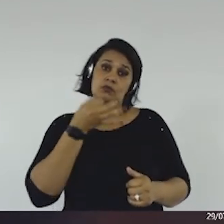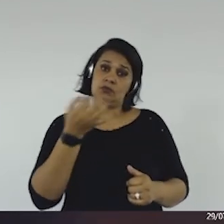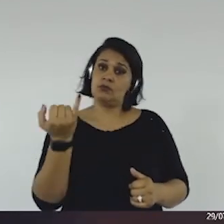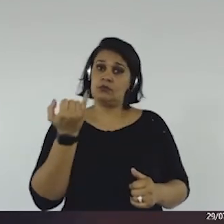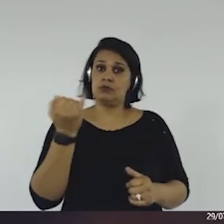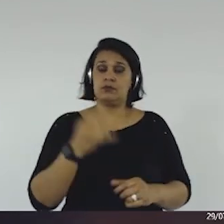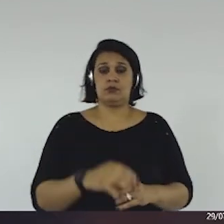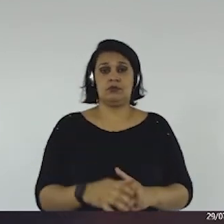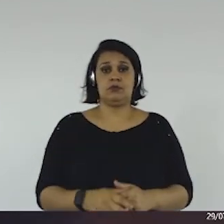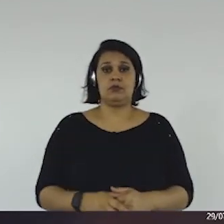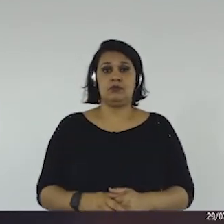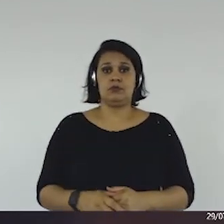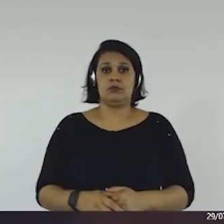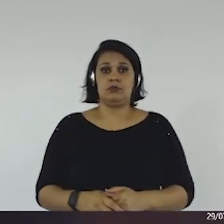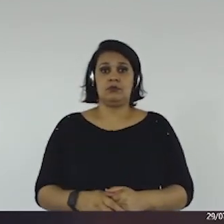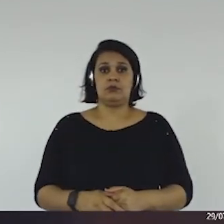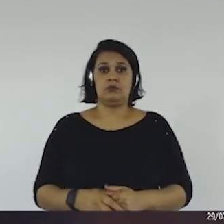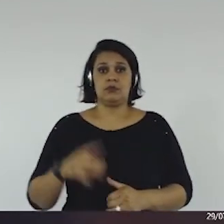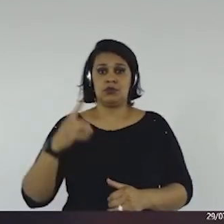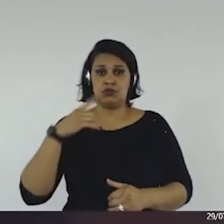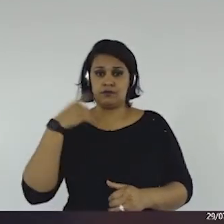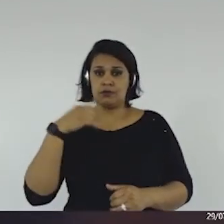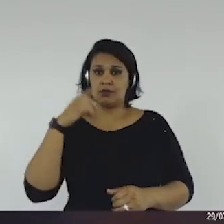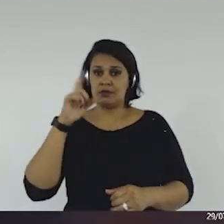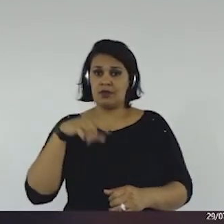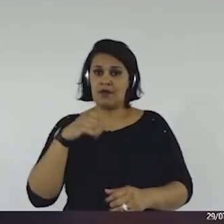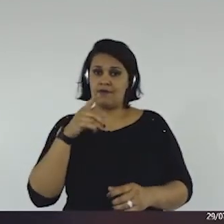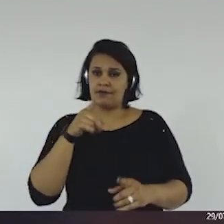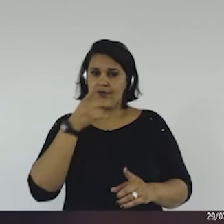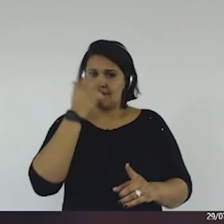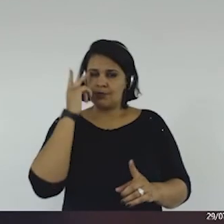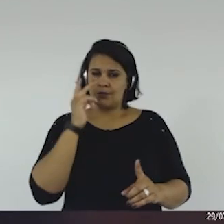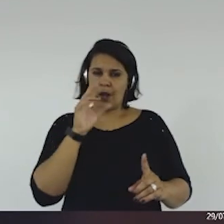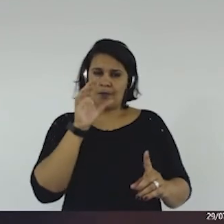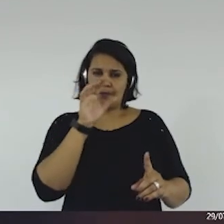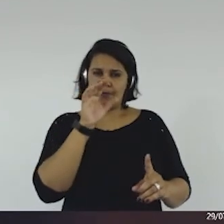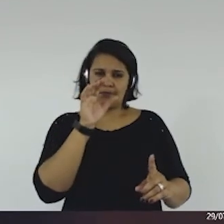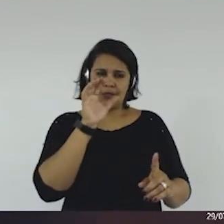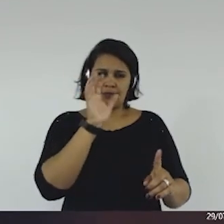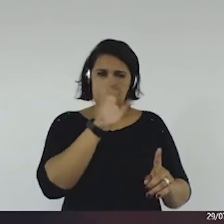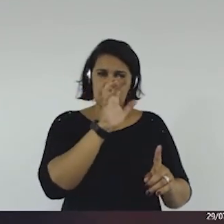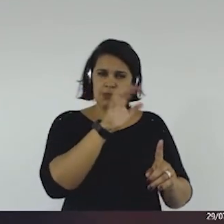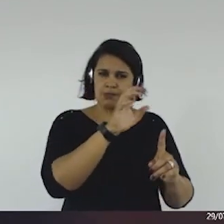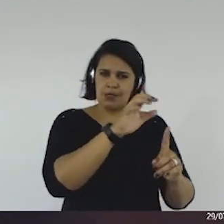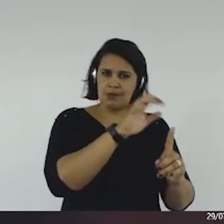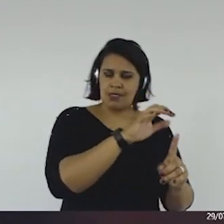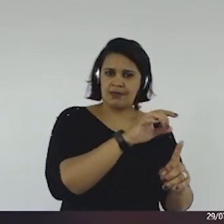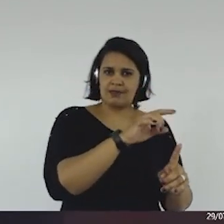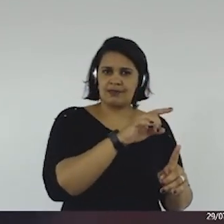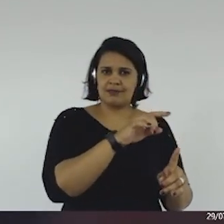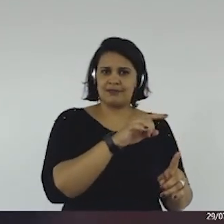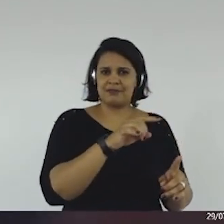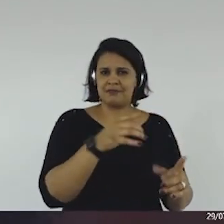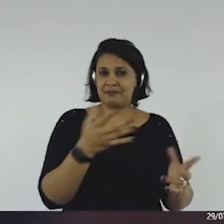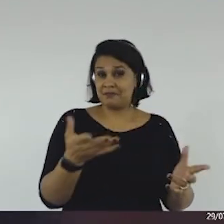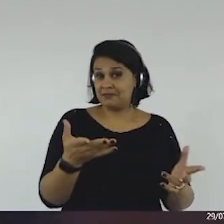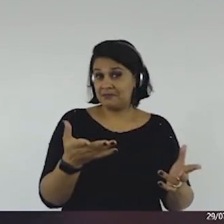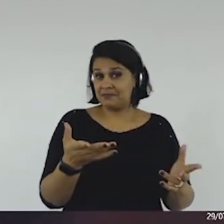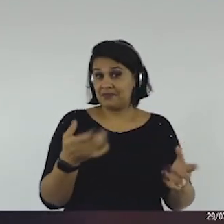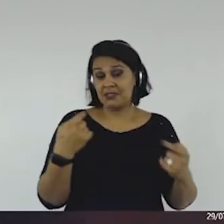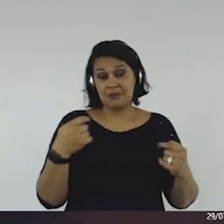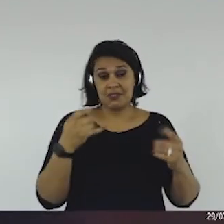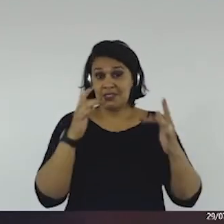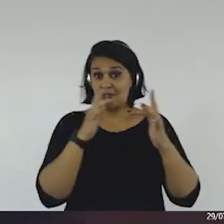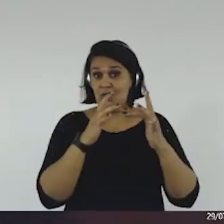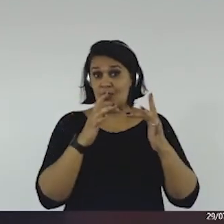A advocacia é a arte da persuasão. Persuadir alguém requer um certo